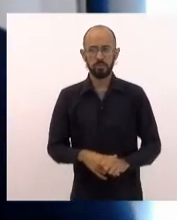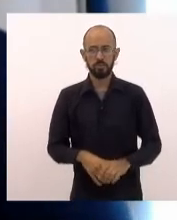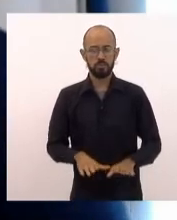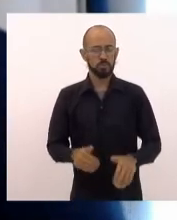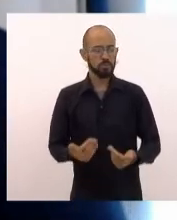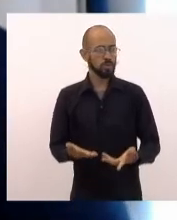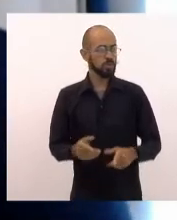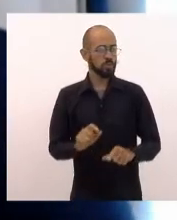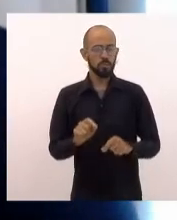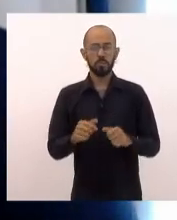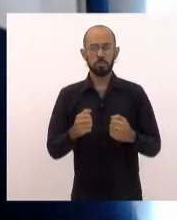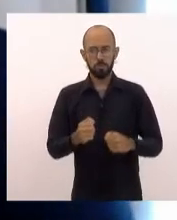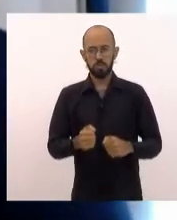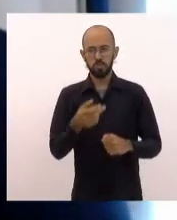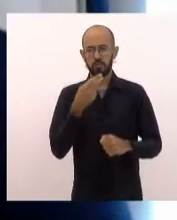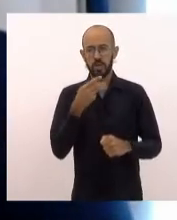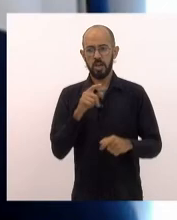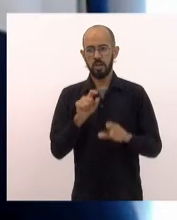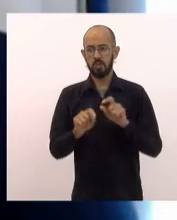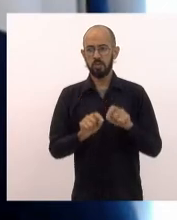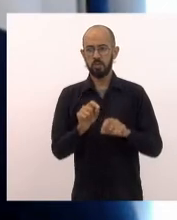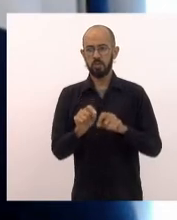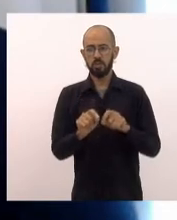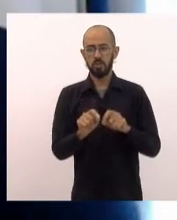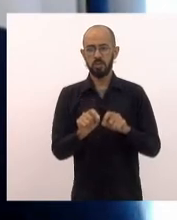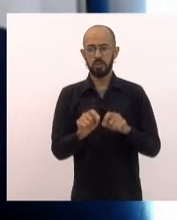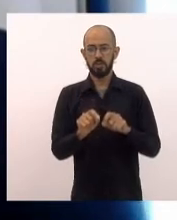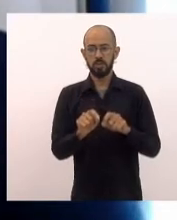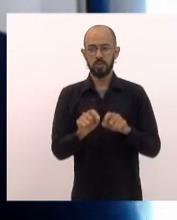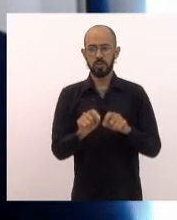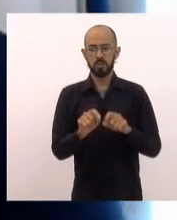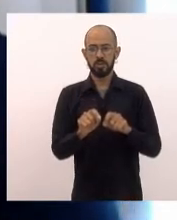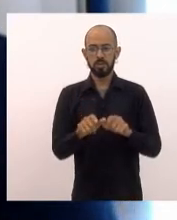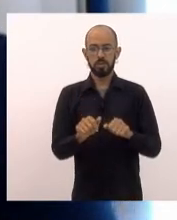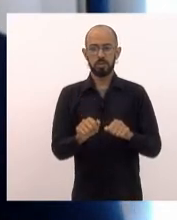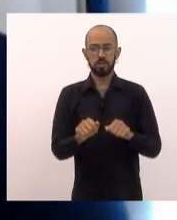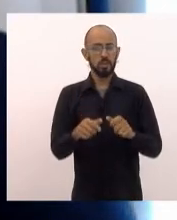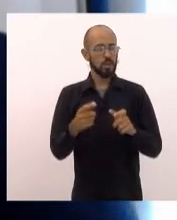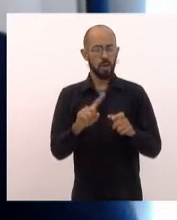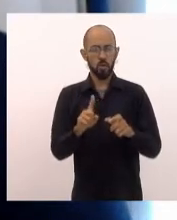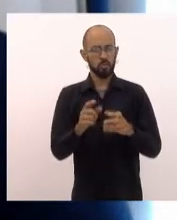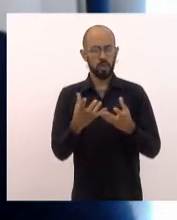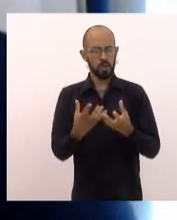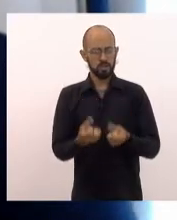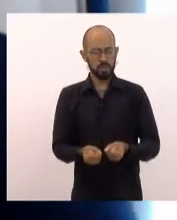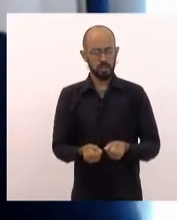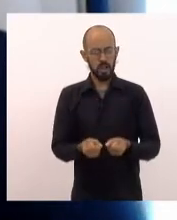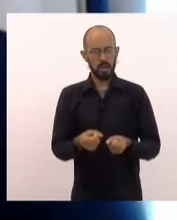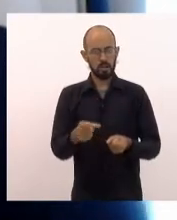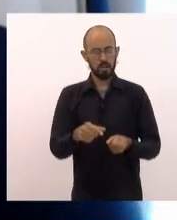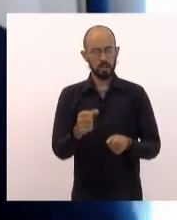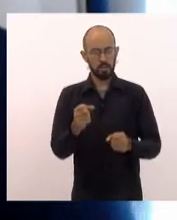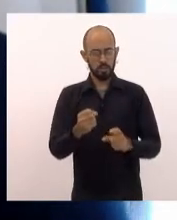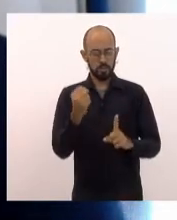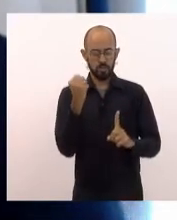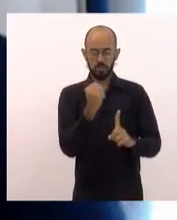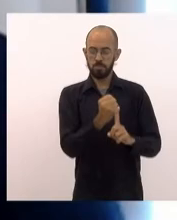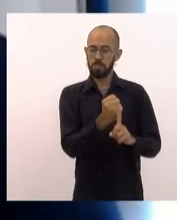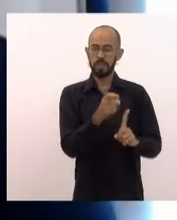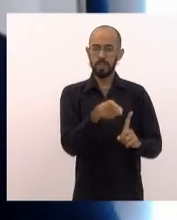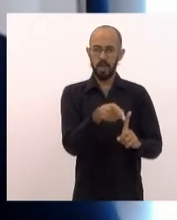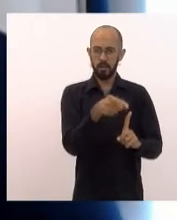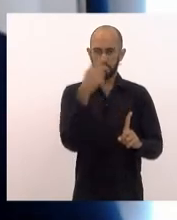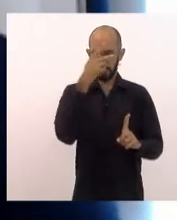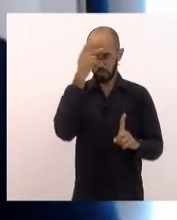e reafirmar que vidas negras importam. Não aceitaremos que as vidas, que a carne negra